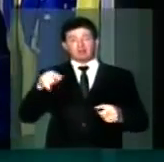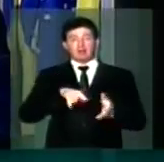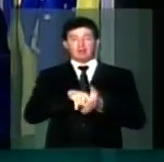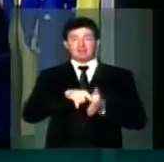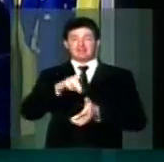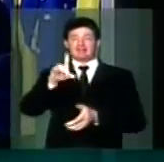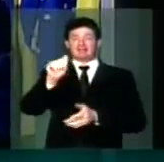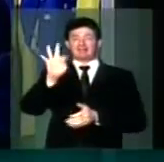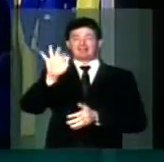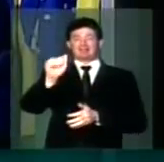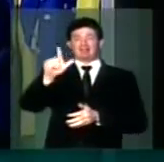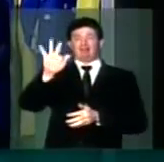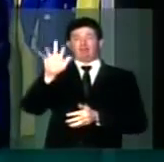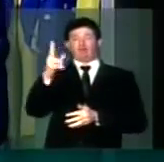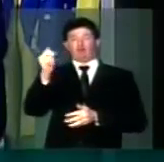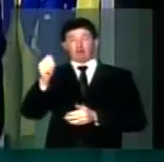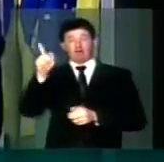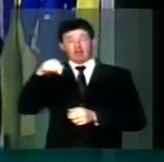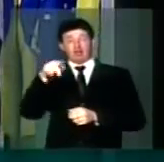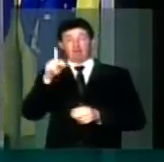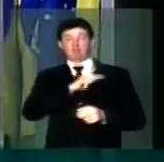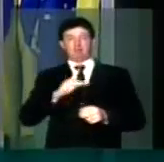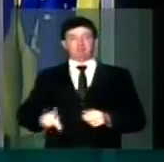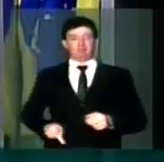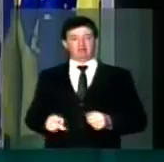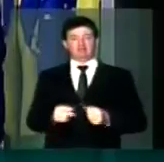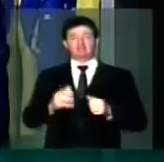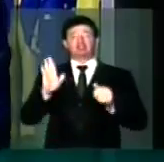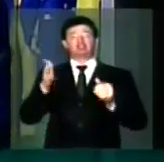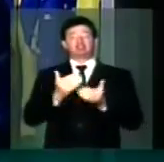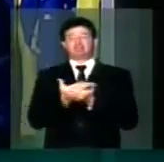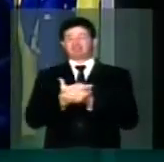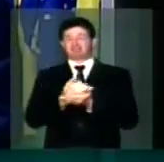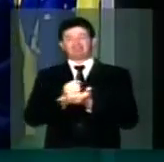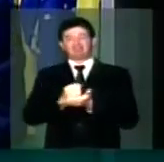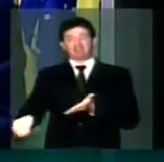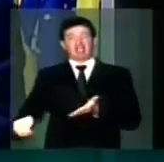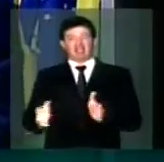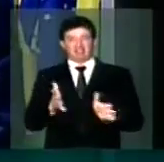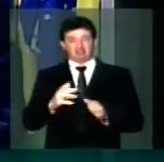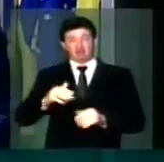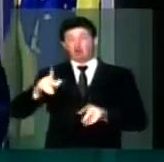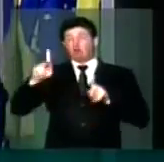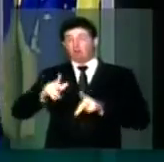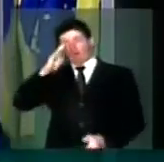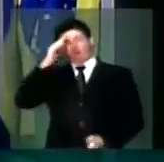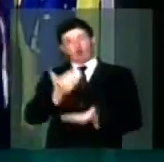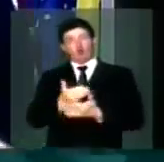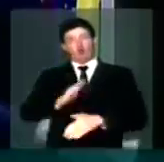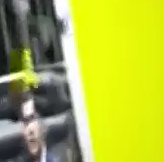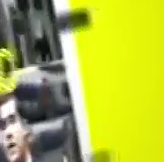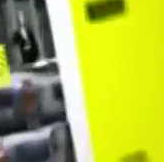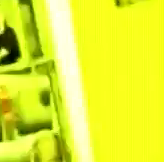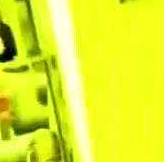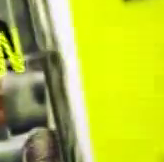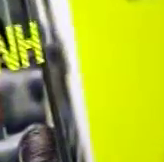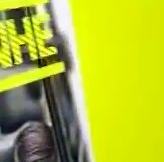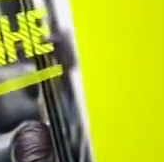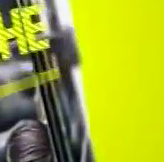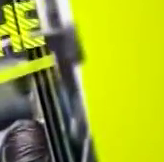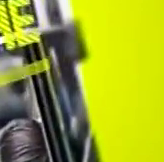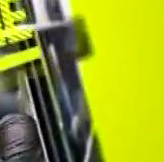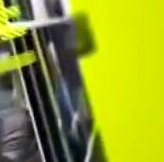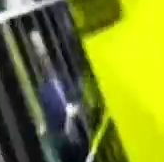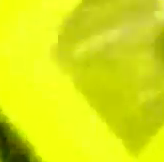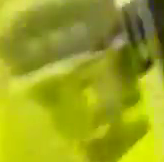pesquisa Datafolha de uma presidente desgastada e que não tem mais a confiança dos brasileiros. Que não